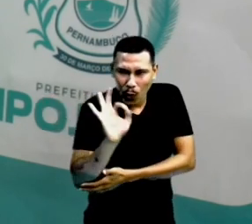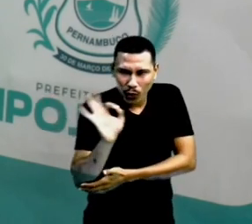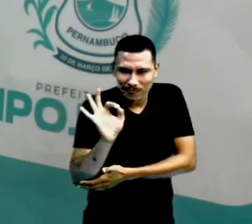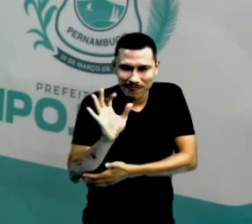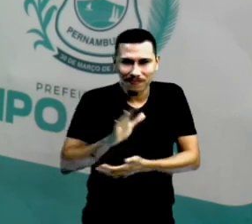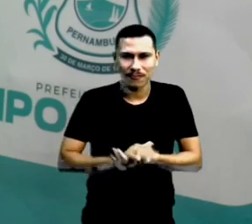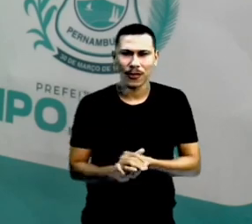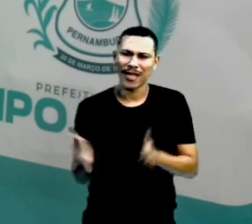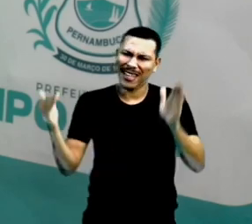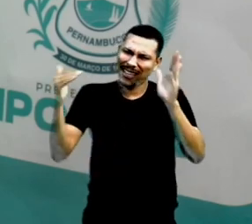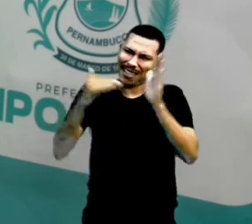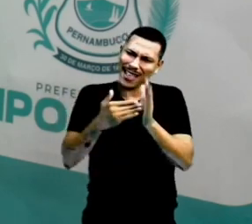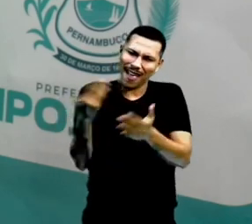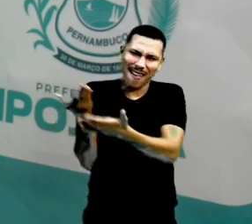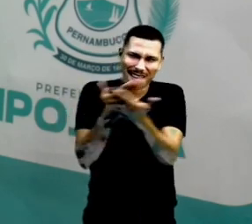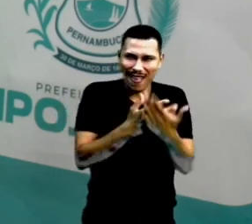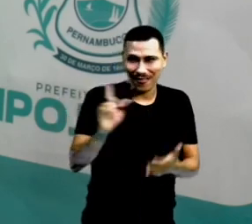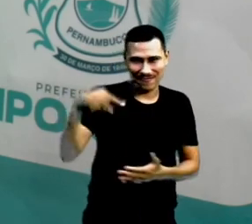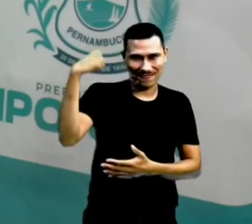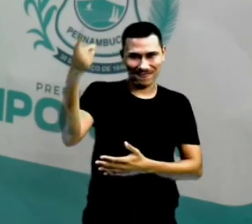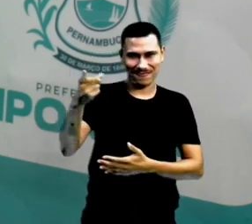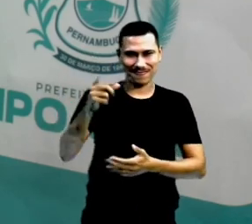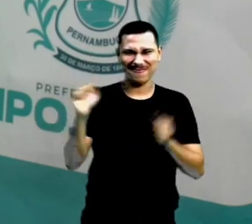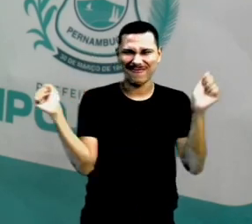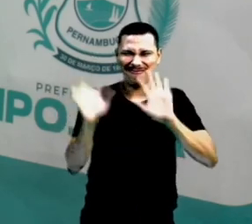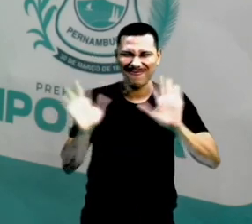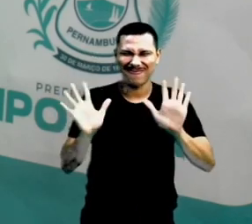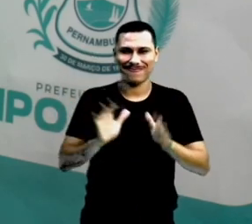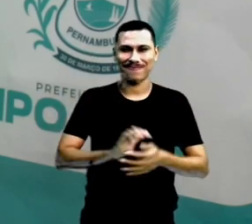E até a próxima aula.